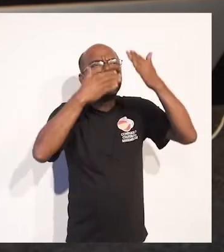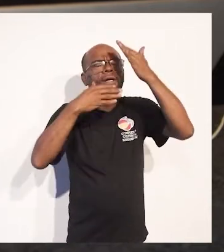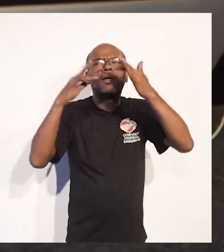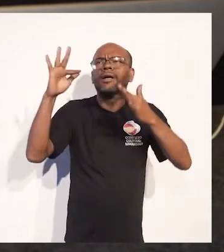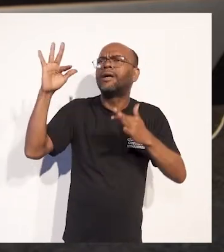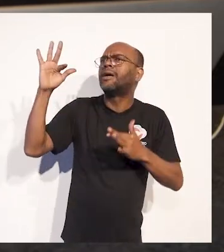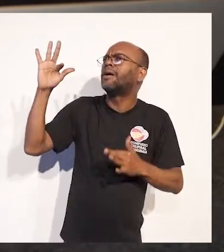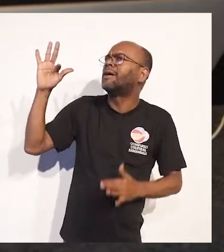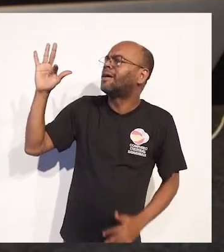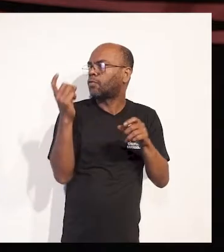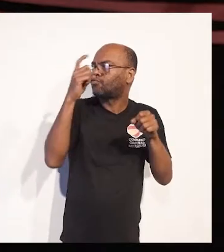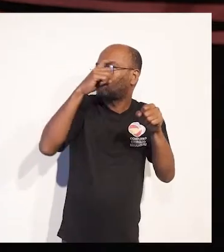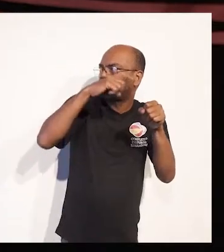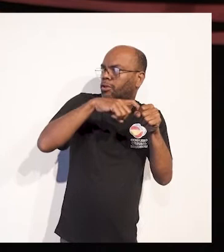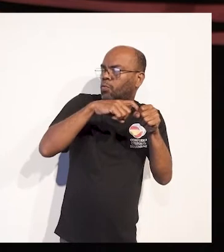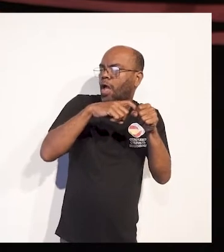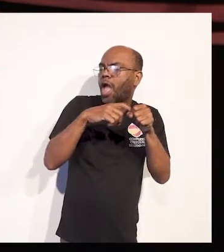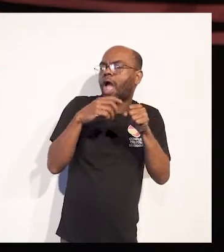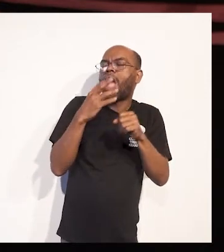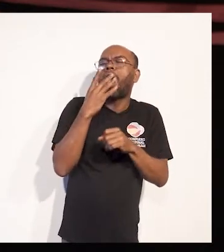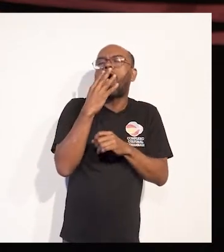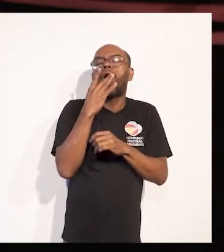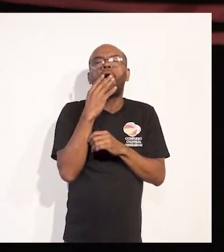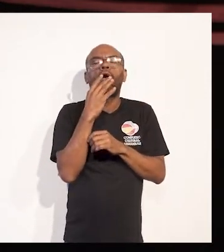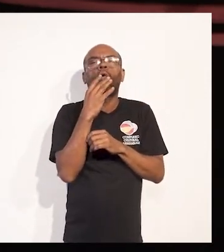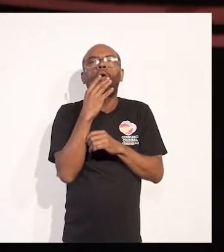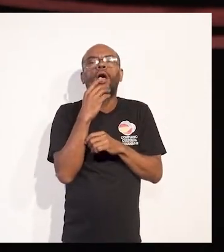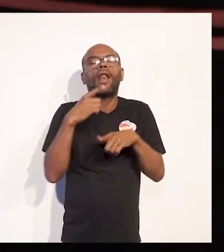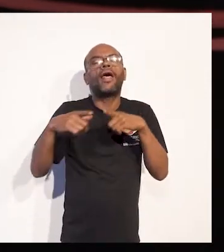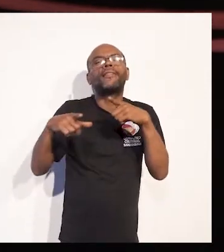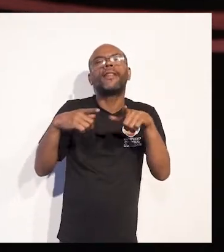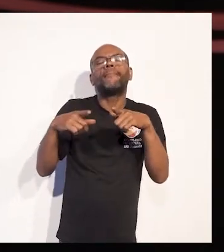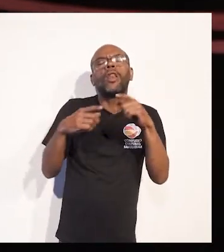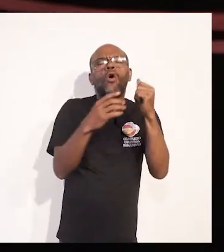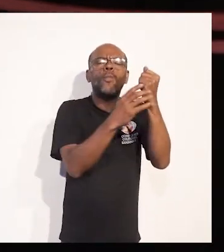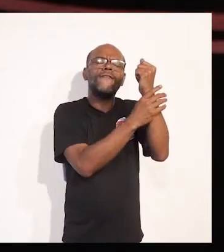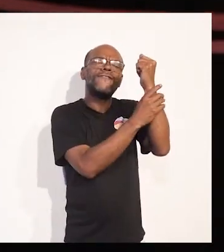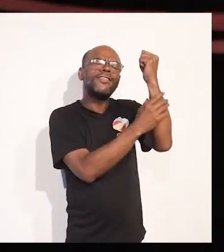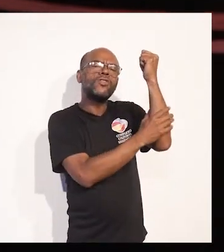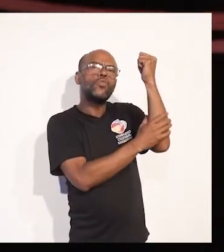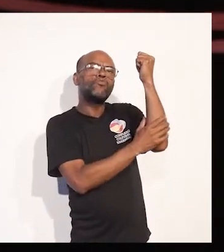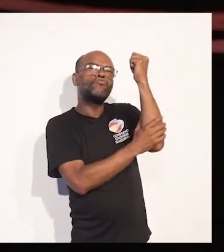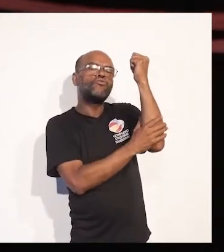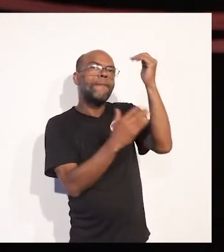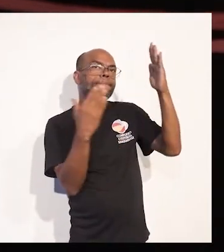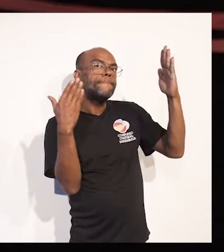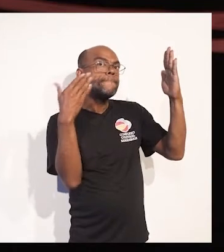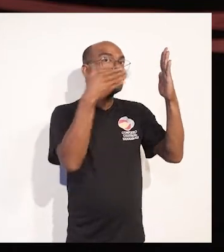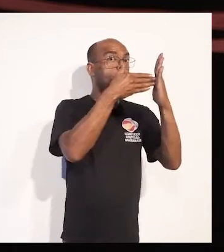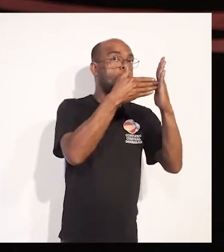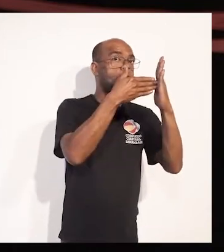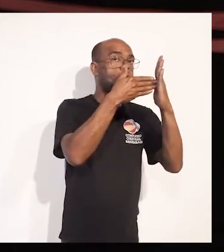pigmento transparente. A cor pigmento transparente, ela trabalha com efeito físico de bloqueio.